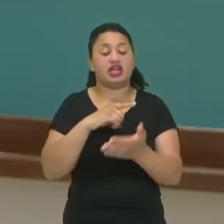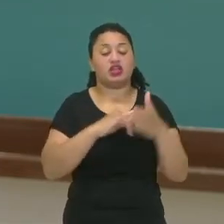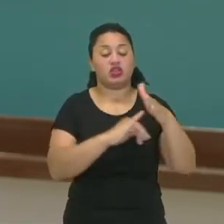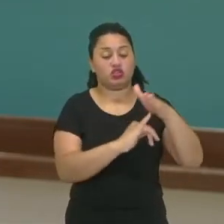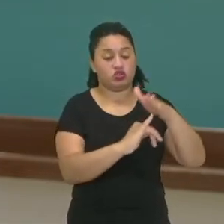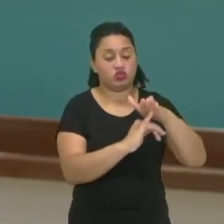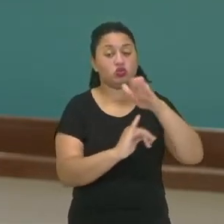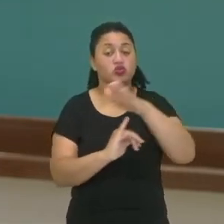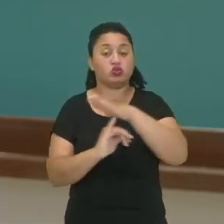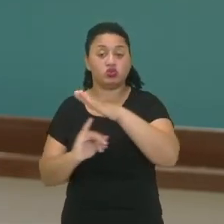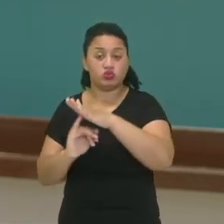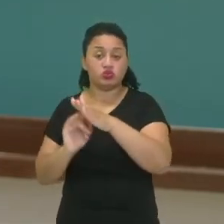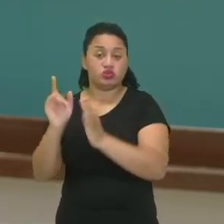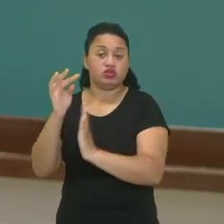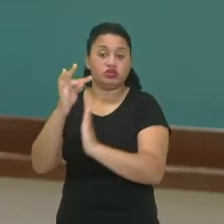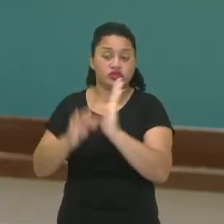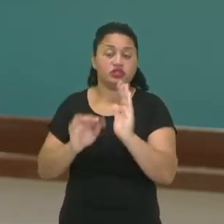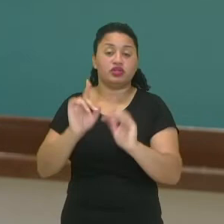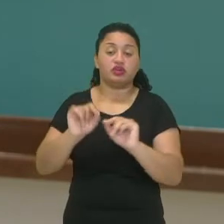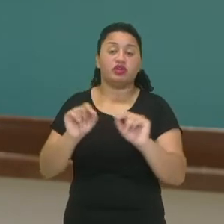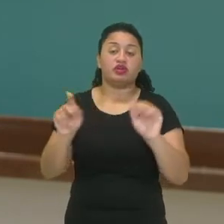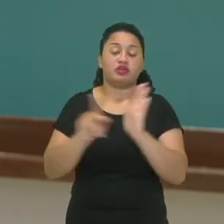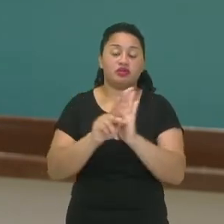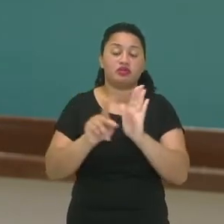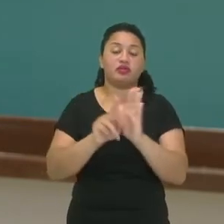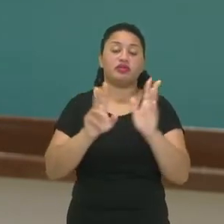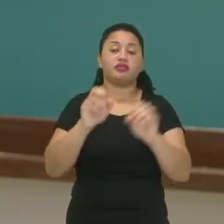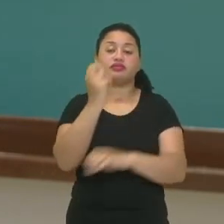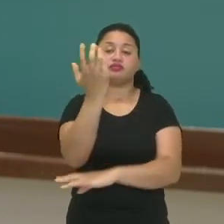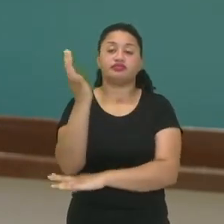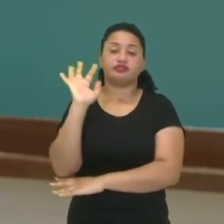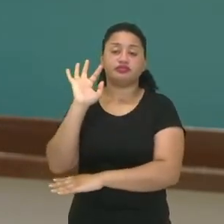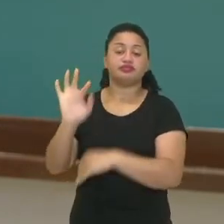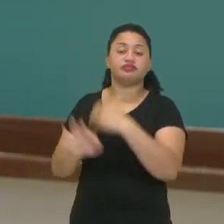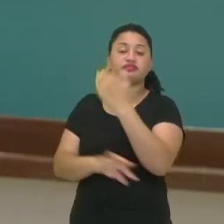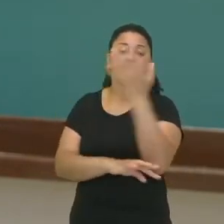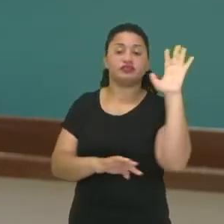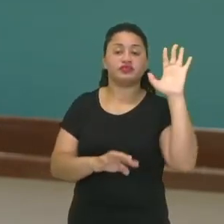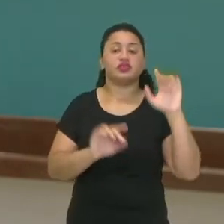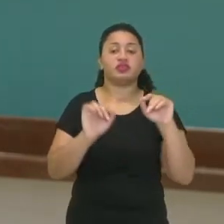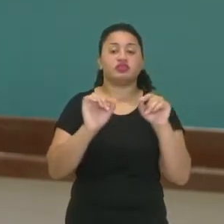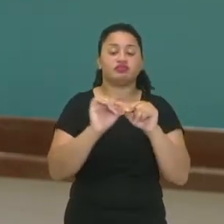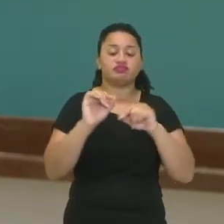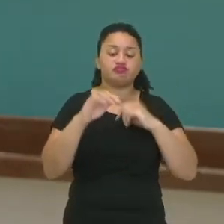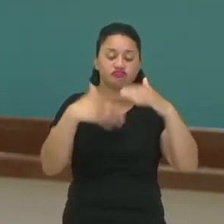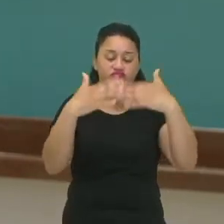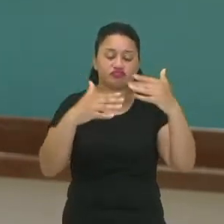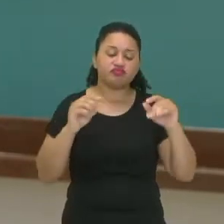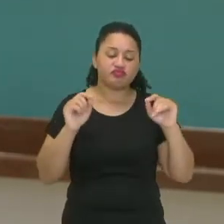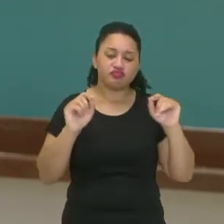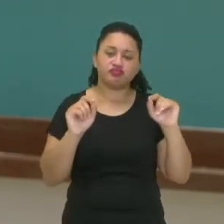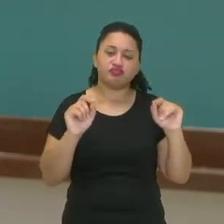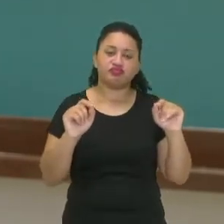institutos em relação ao meio ambiente que desenvolvem essa